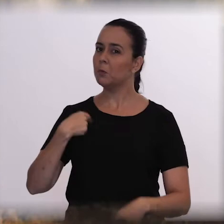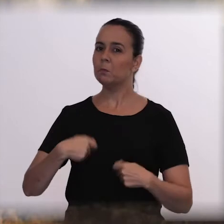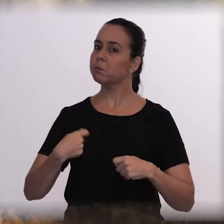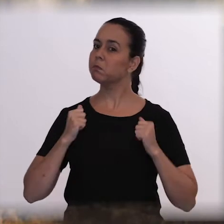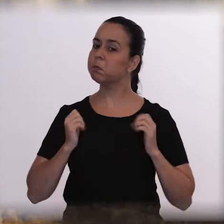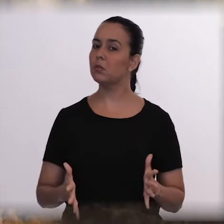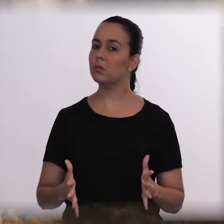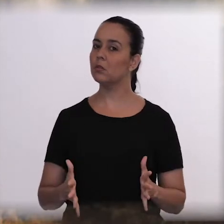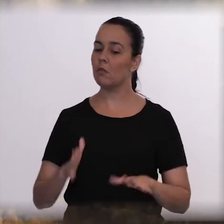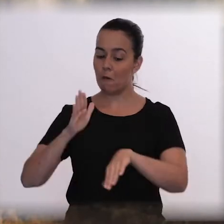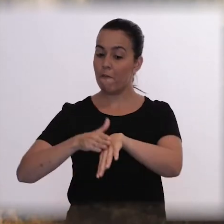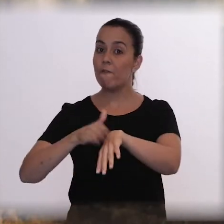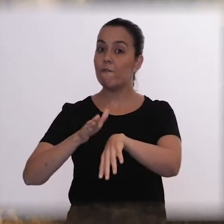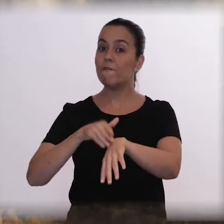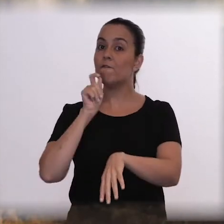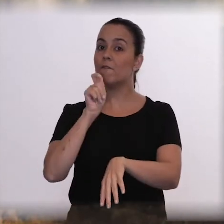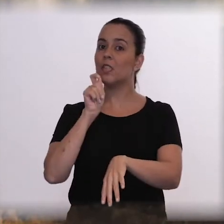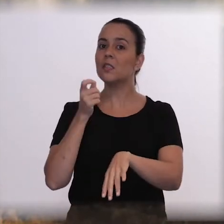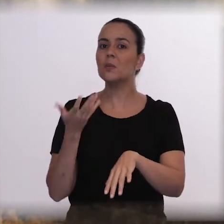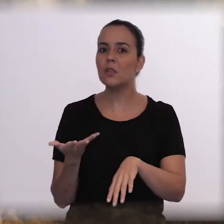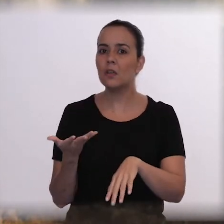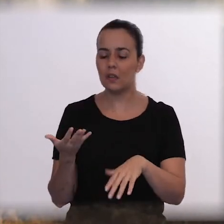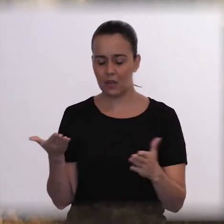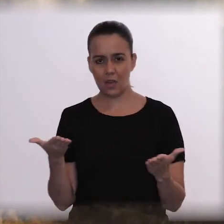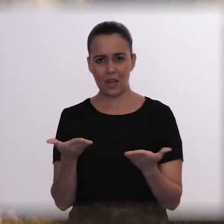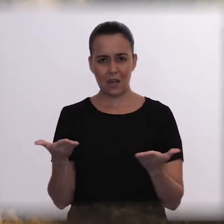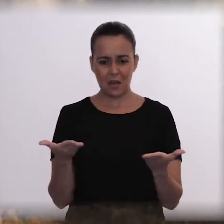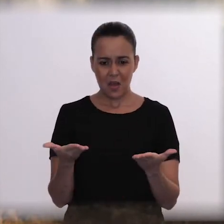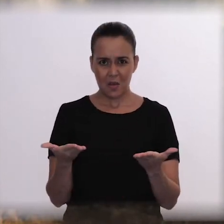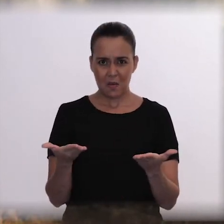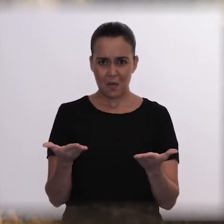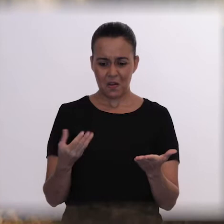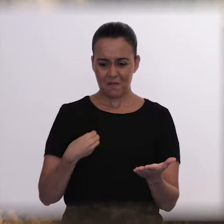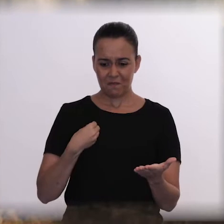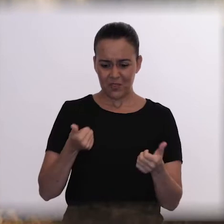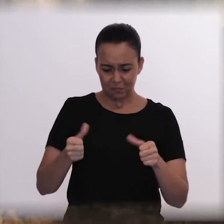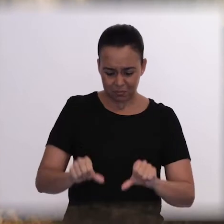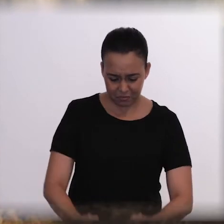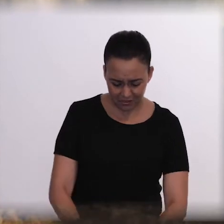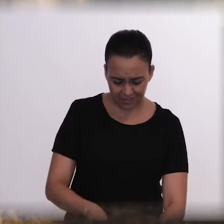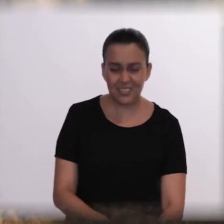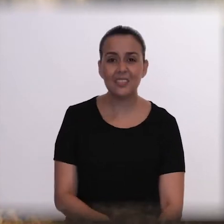que geralmente esse fazer alguma coisa nesse momento tão ruim acaba sendo um pensamento